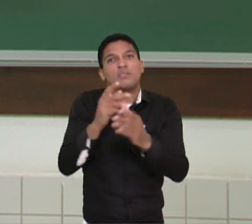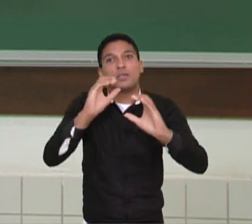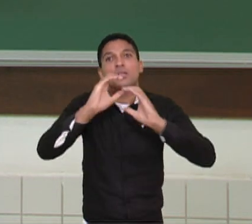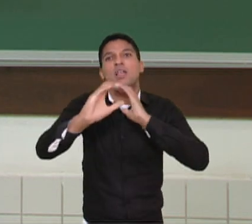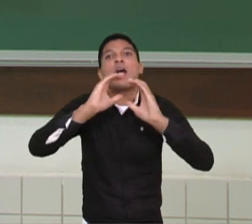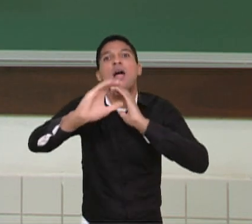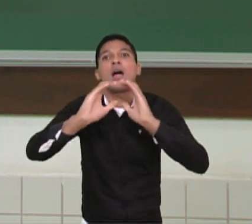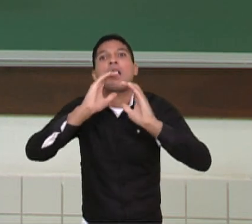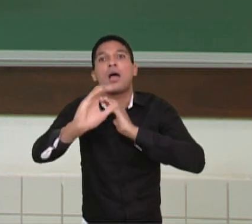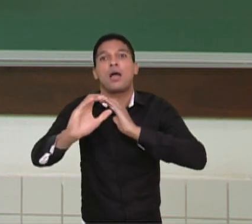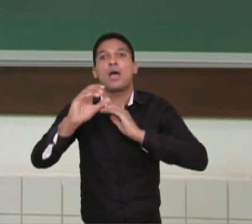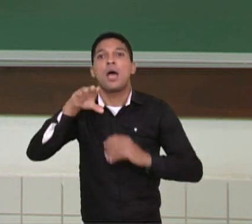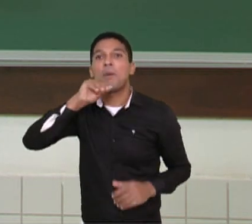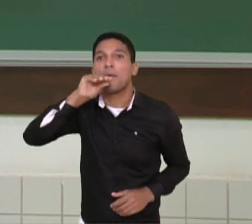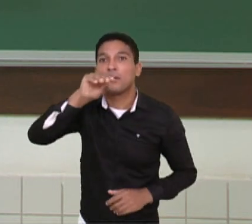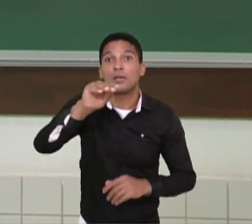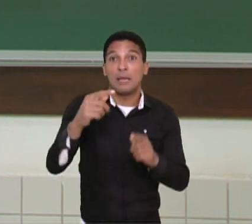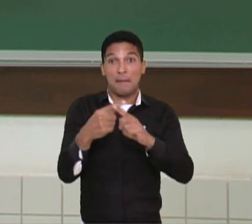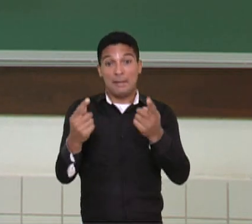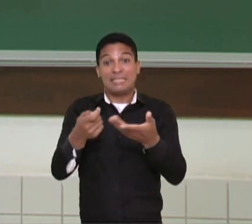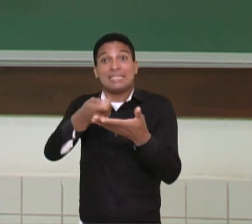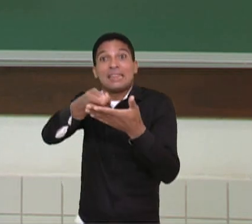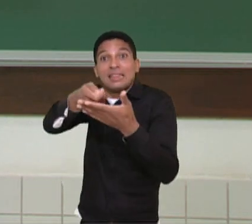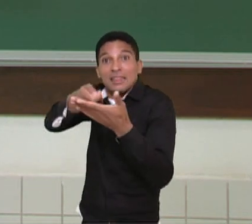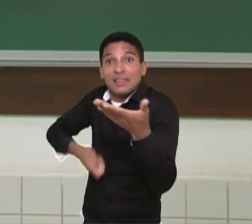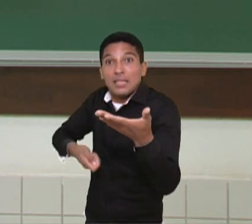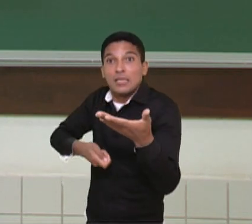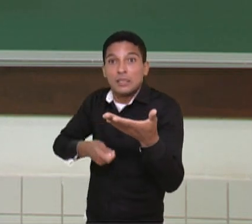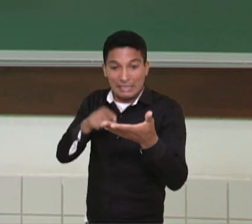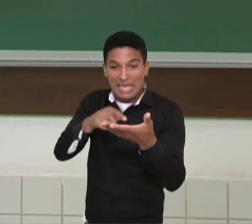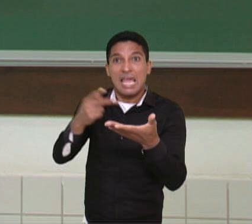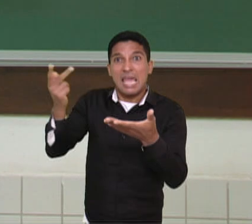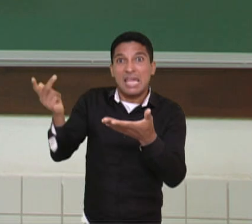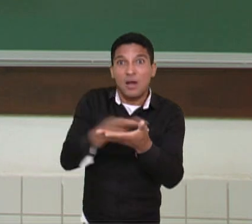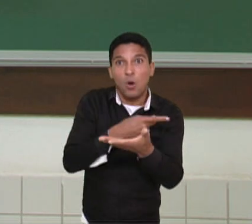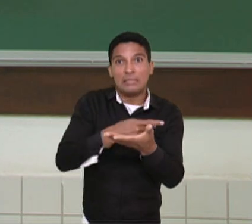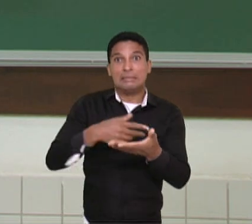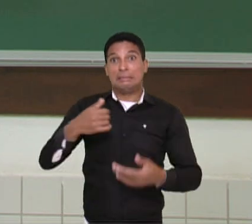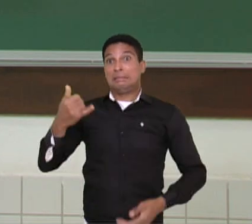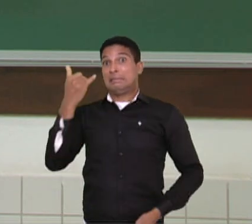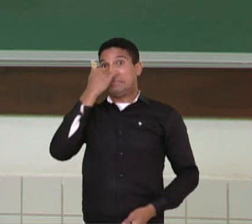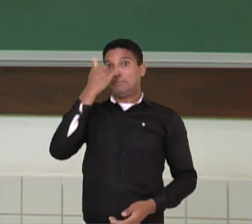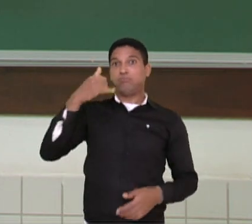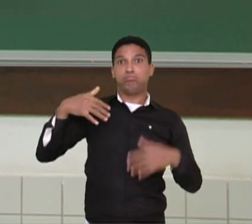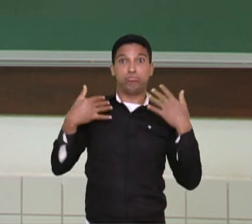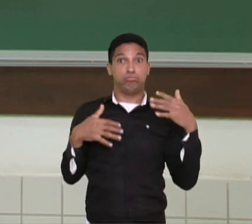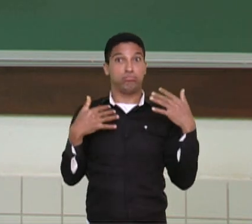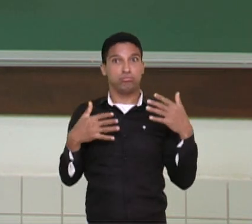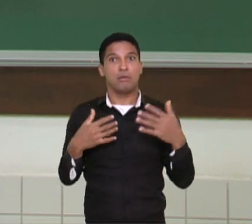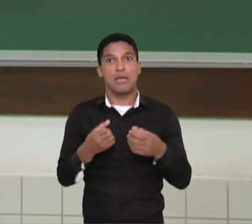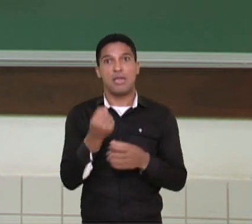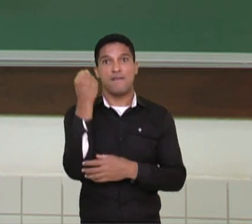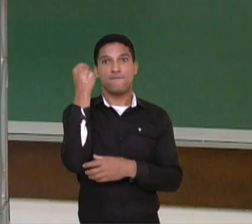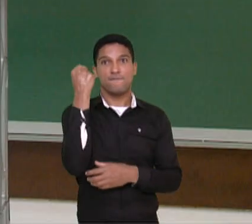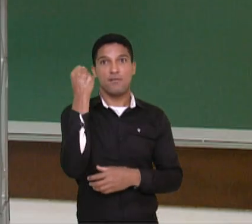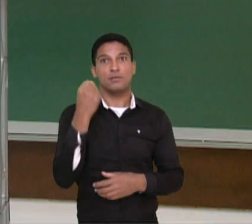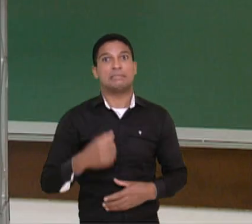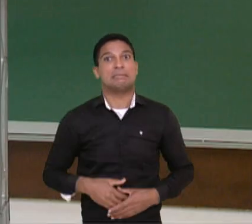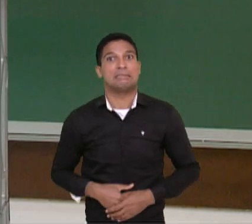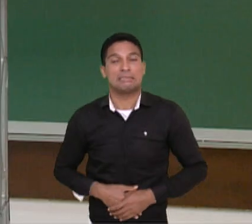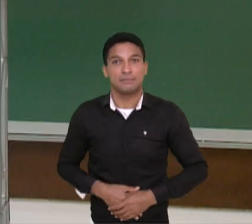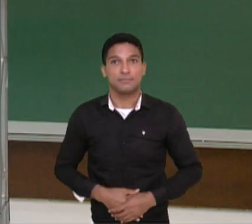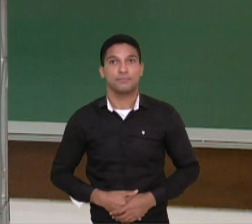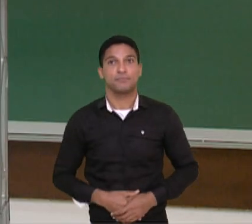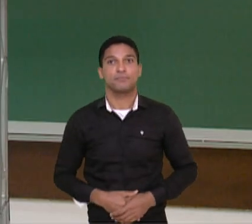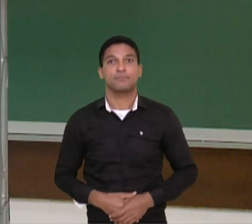como nós foi, o erro é grave igual, tem a mesma gravidade, beleza? Olha só, pessoal, agora nós temos mais